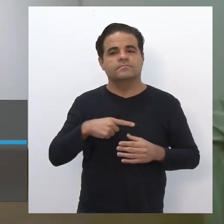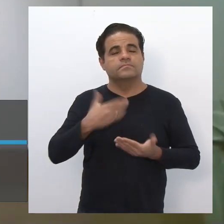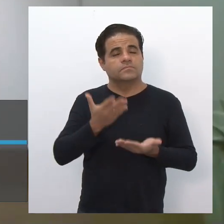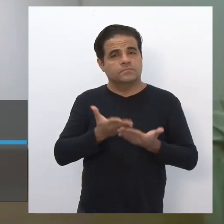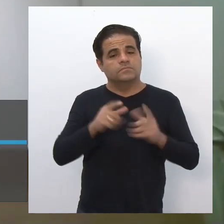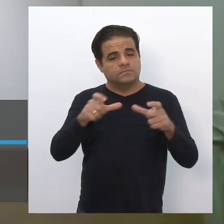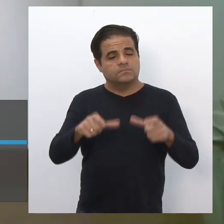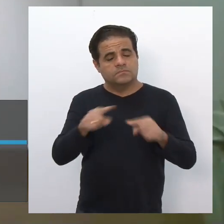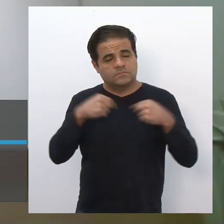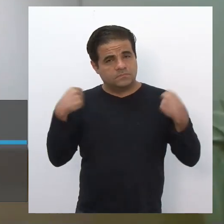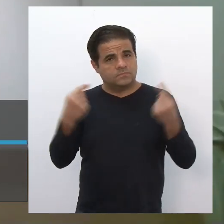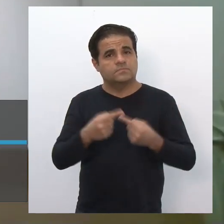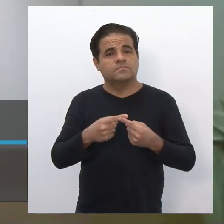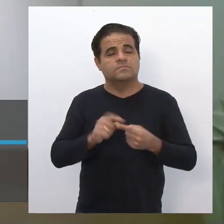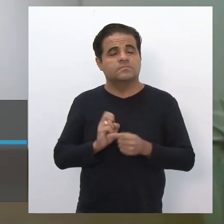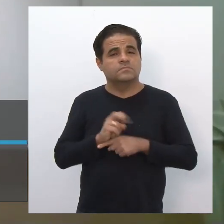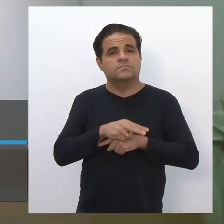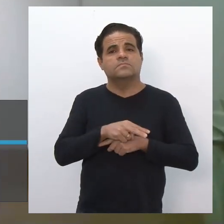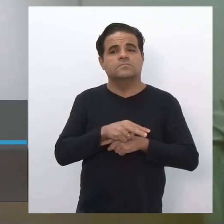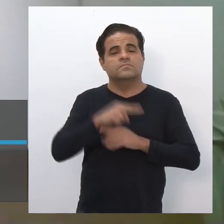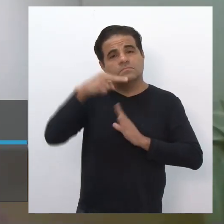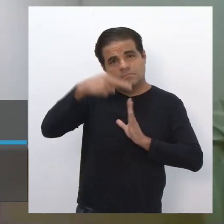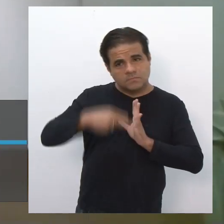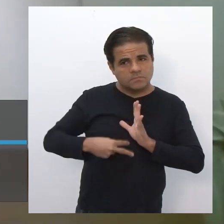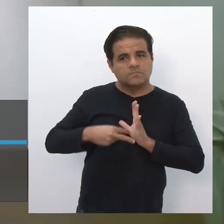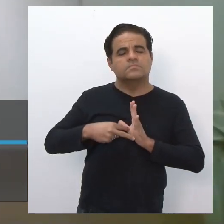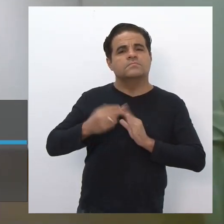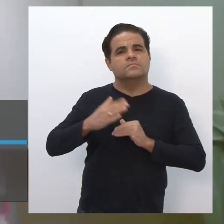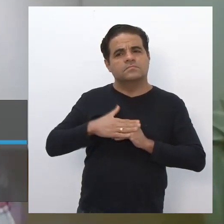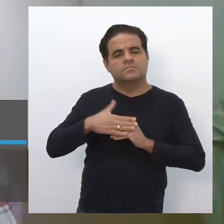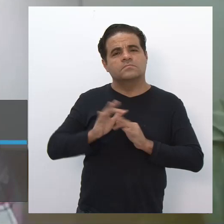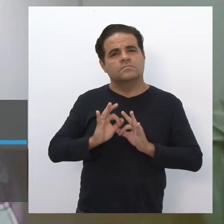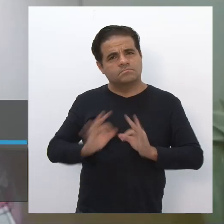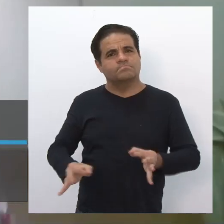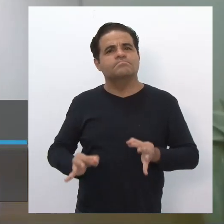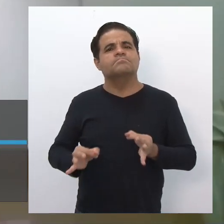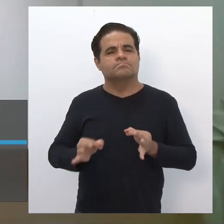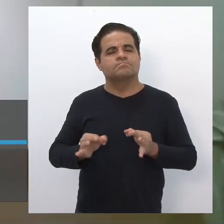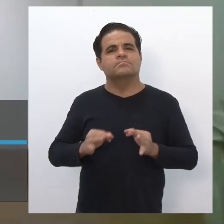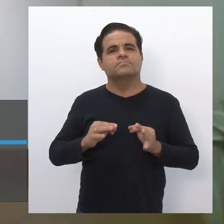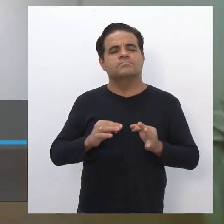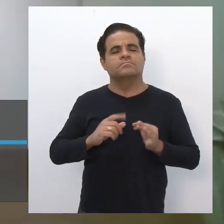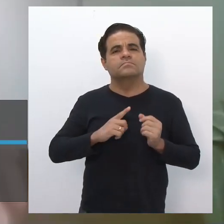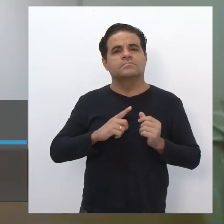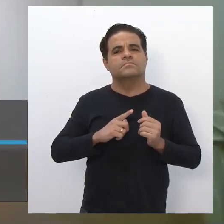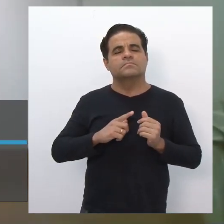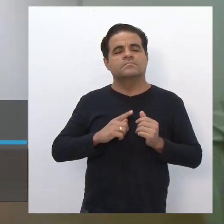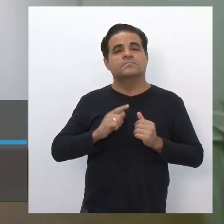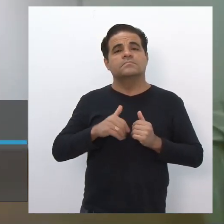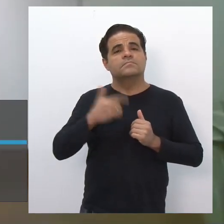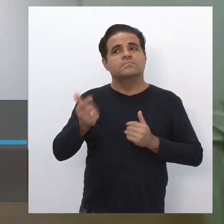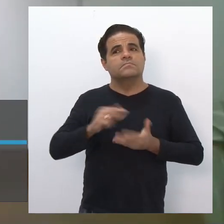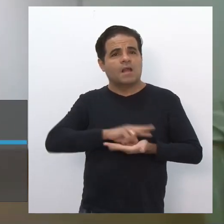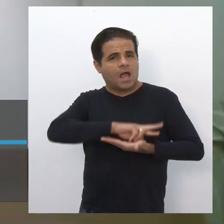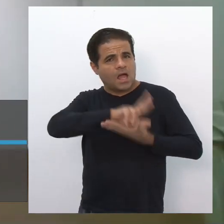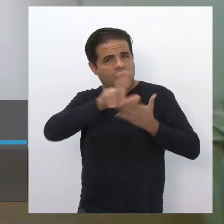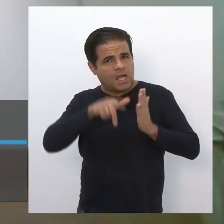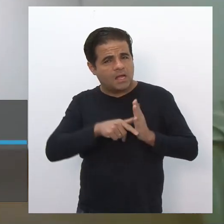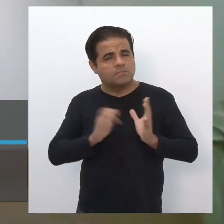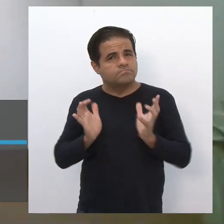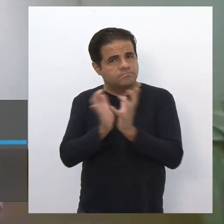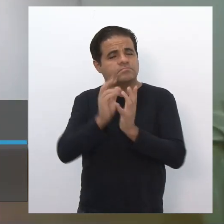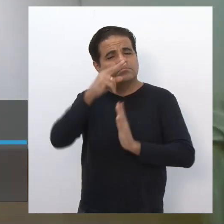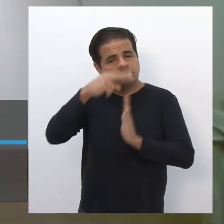clube, o que torna a leitura bem mais simples, sim. A grande característica do clube